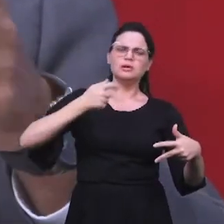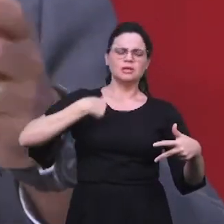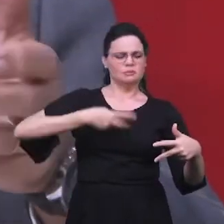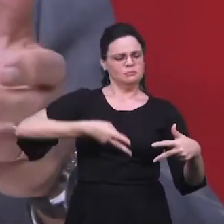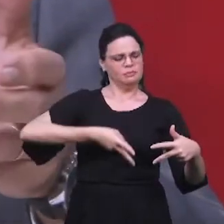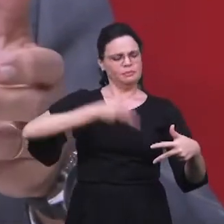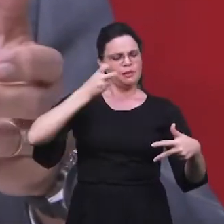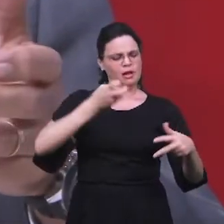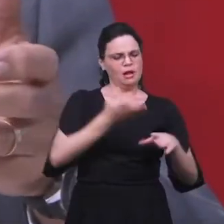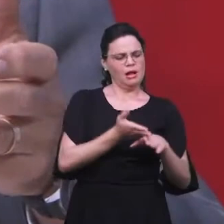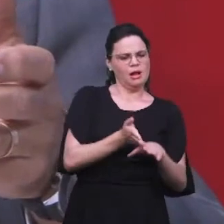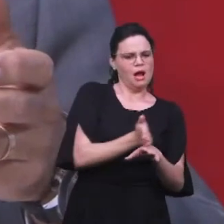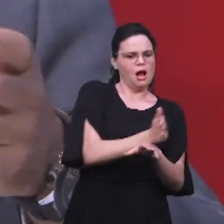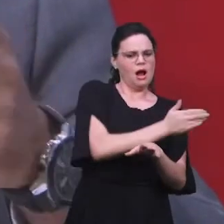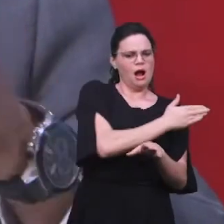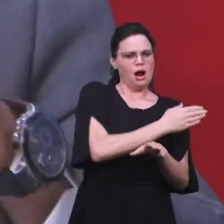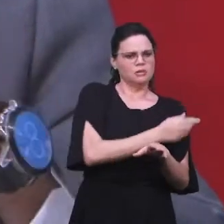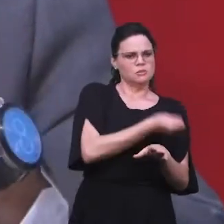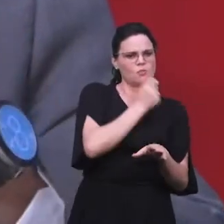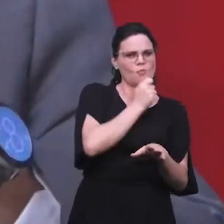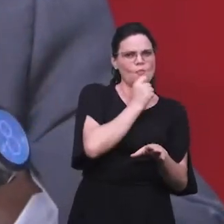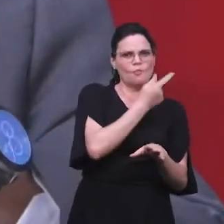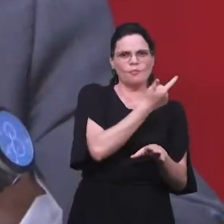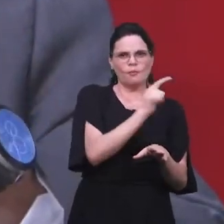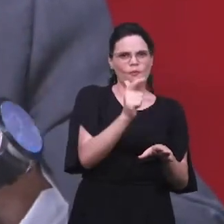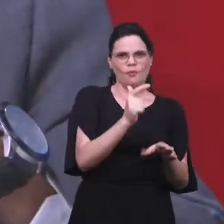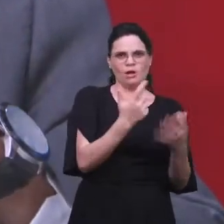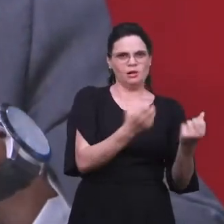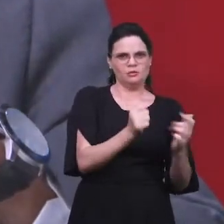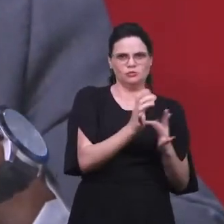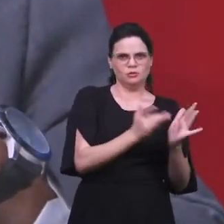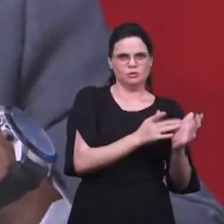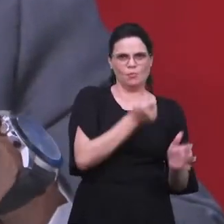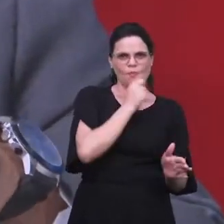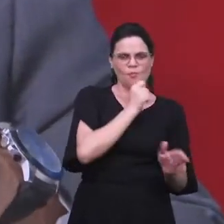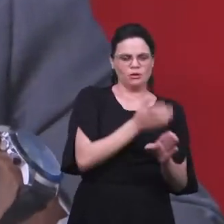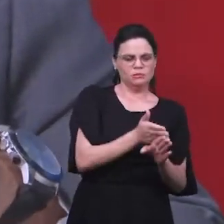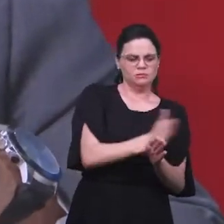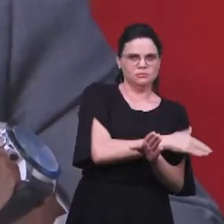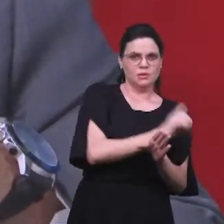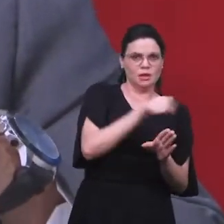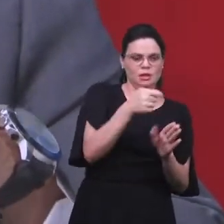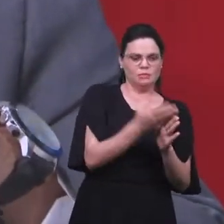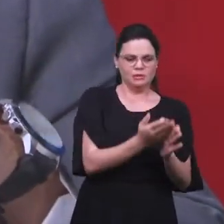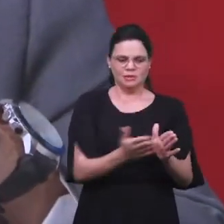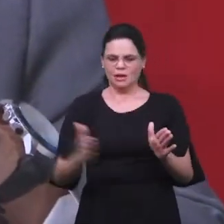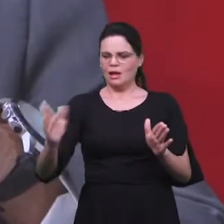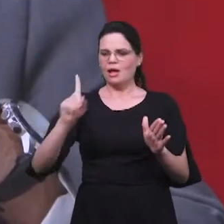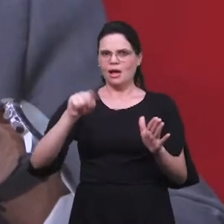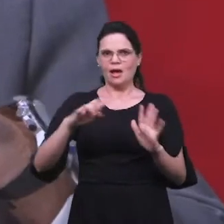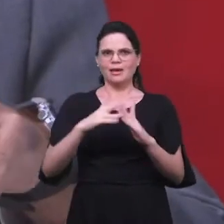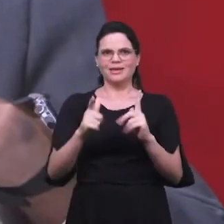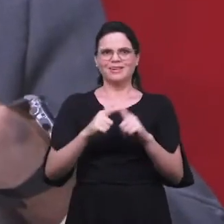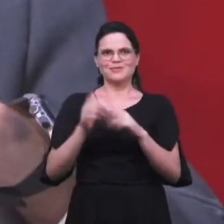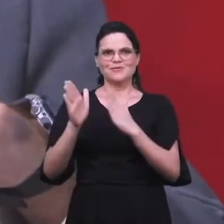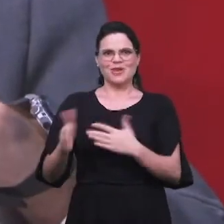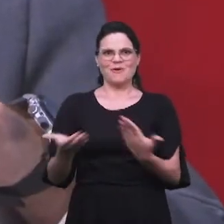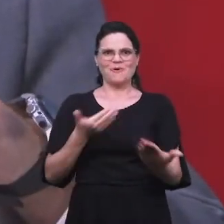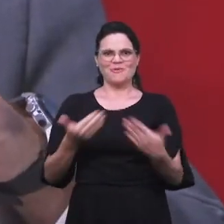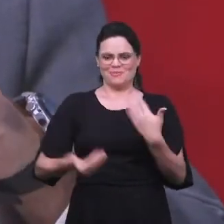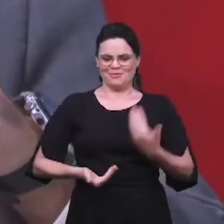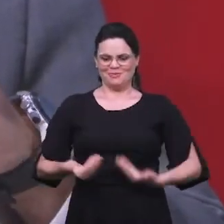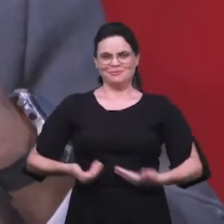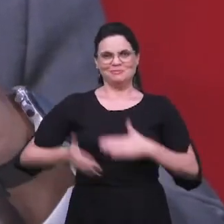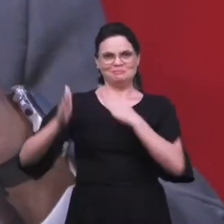Paulo, aquilo que era antes e depois dele ouvir a voz. Naquele momento ele passou a ser igreja. E você vai ver mais tarde